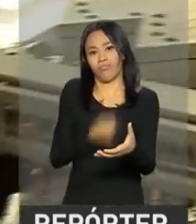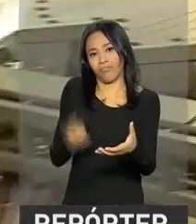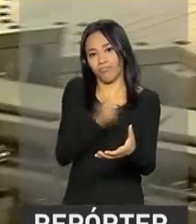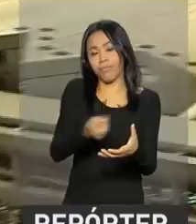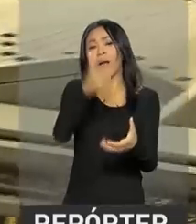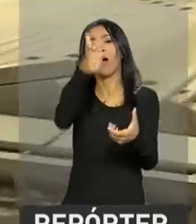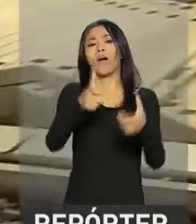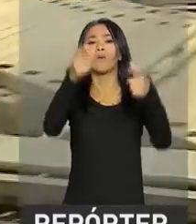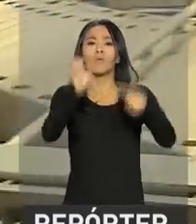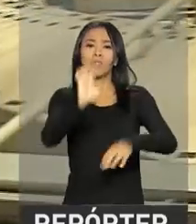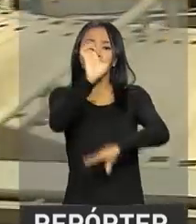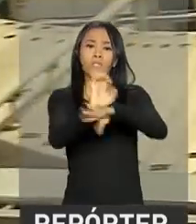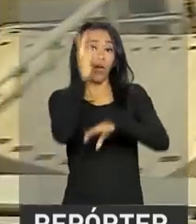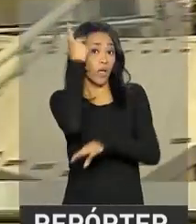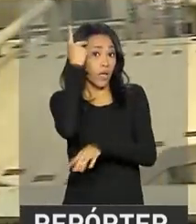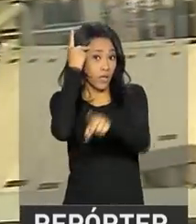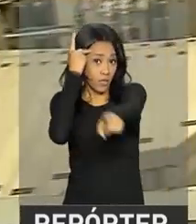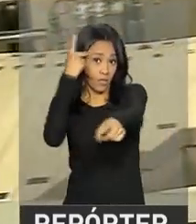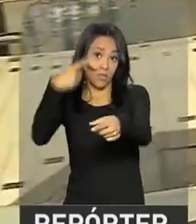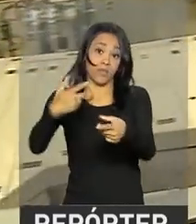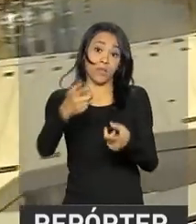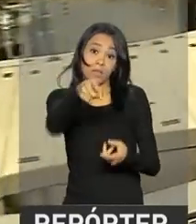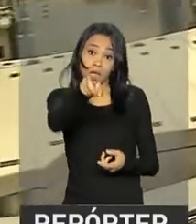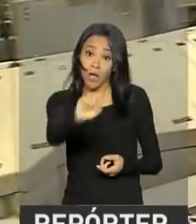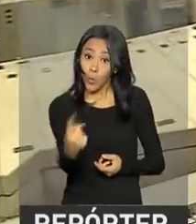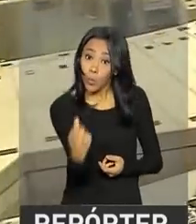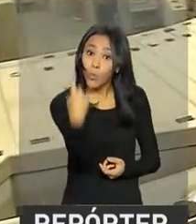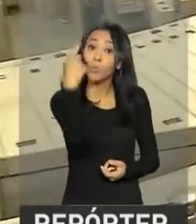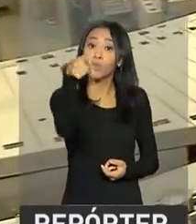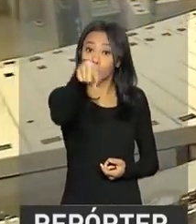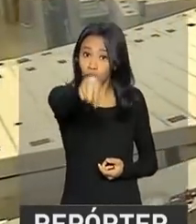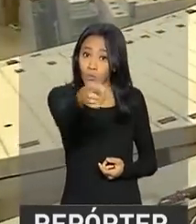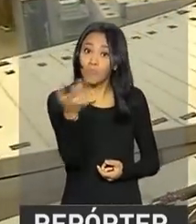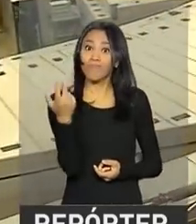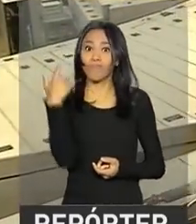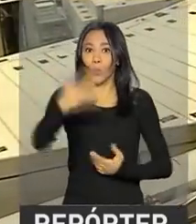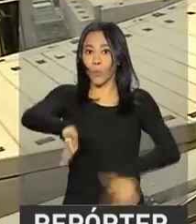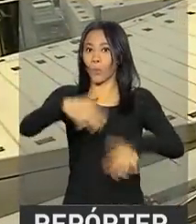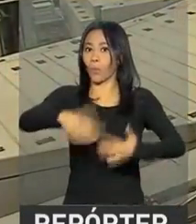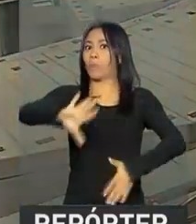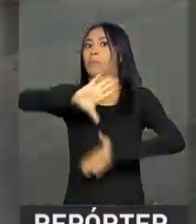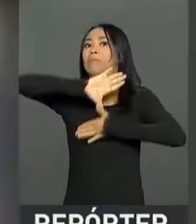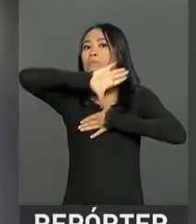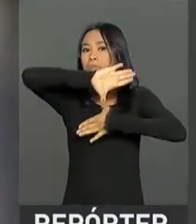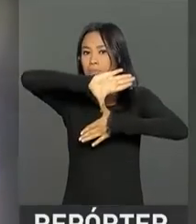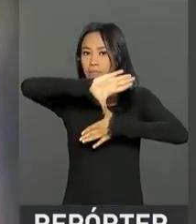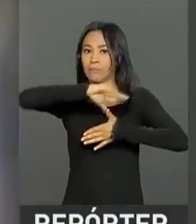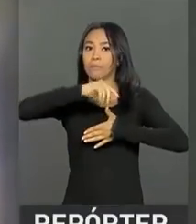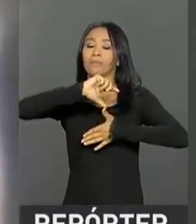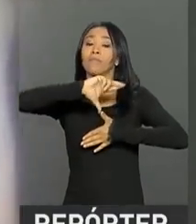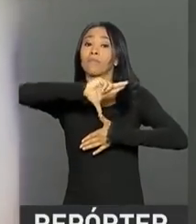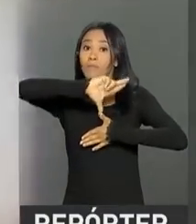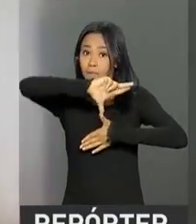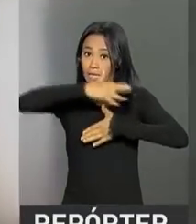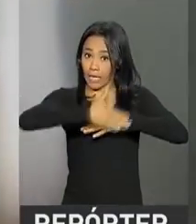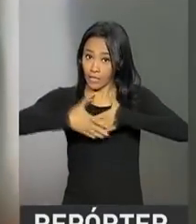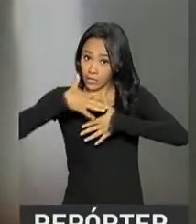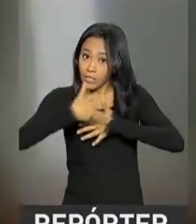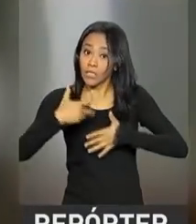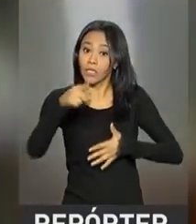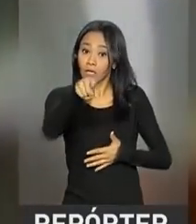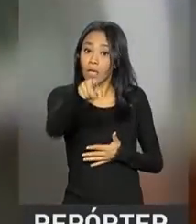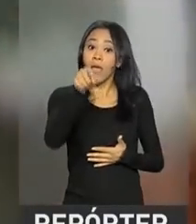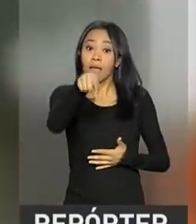em Campinas, no interior de São Paulo. O único do tipo em toda a América Latina. O alto brilho produzido pela